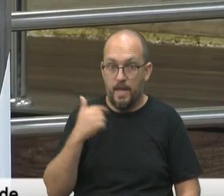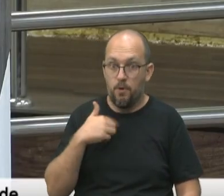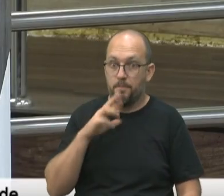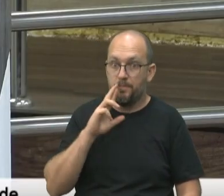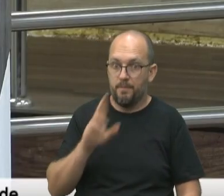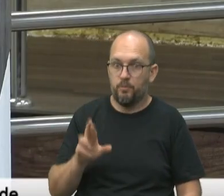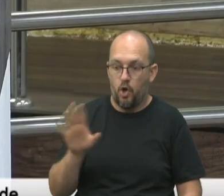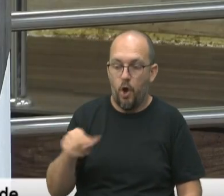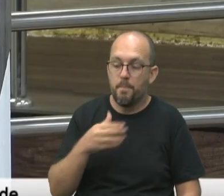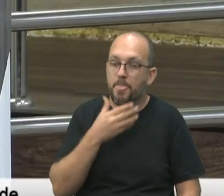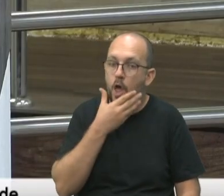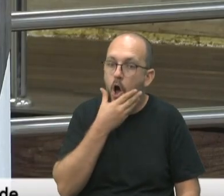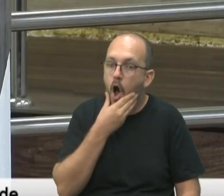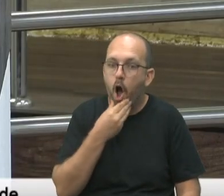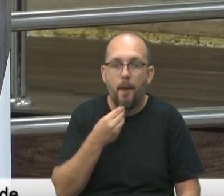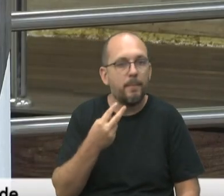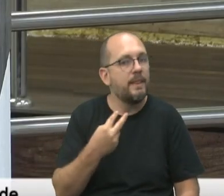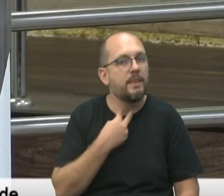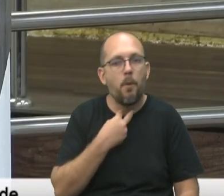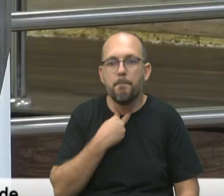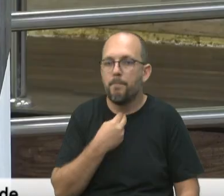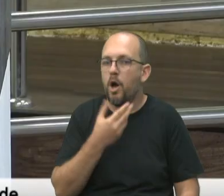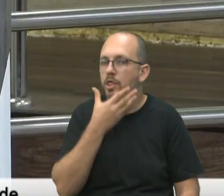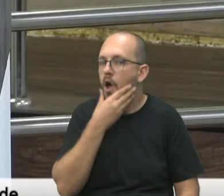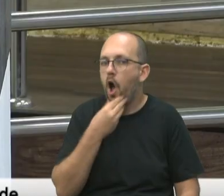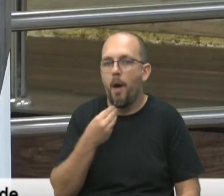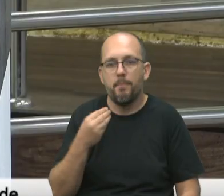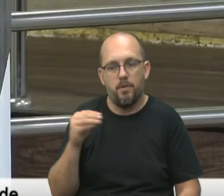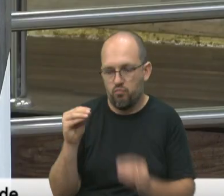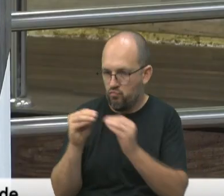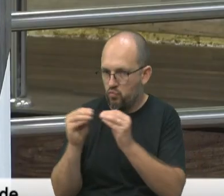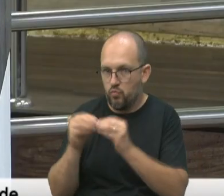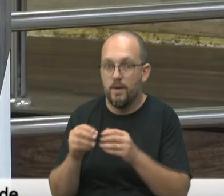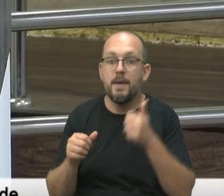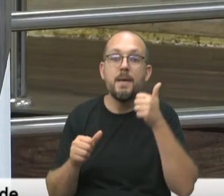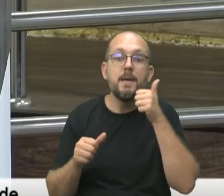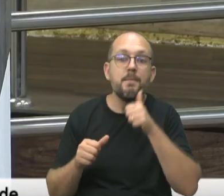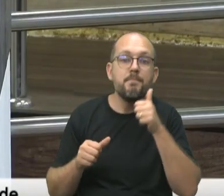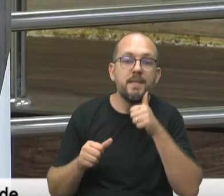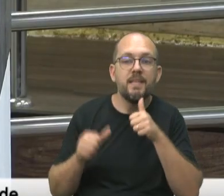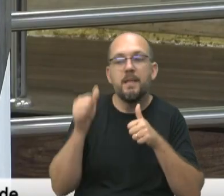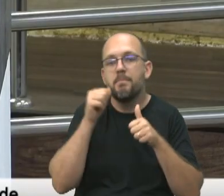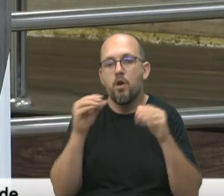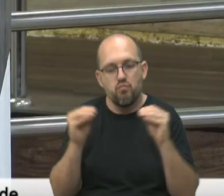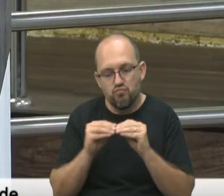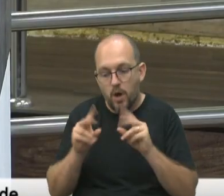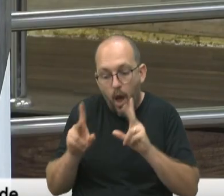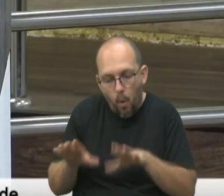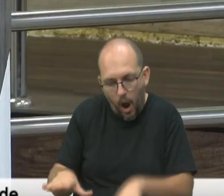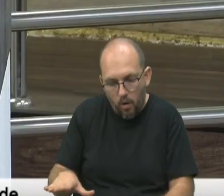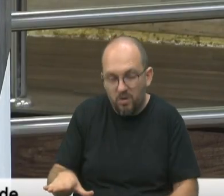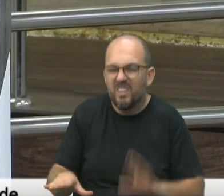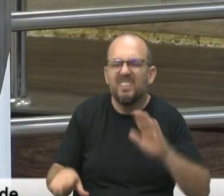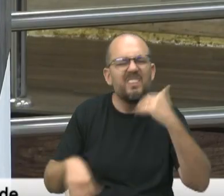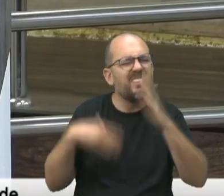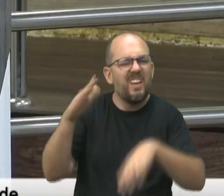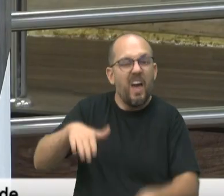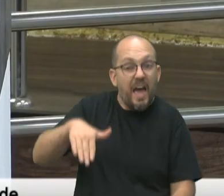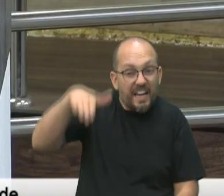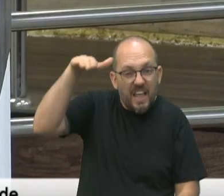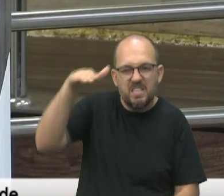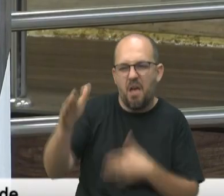homem não pode beijar homem, nem menina pode beijar menina, enquanto for do seu tamanho. Quando crescer, aí cada um beija quem quiser.